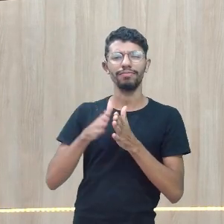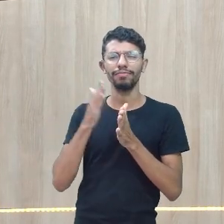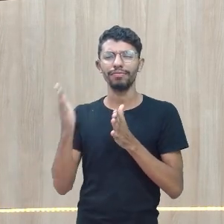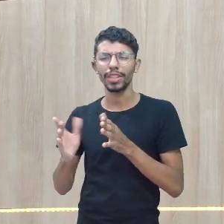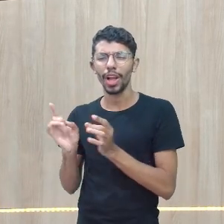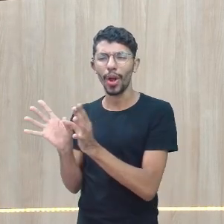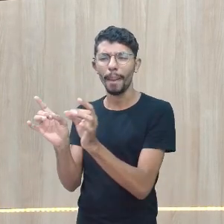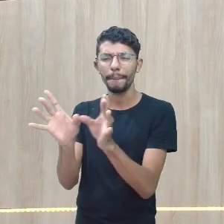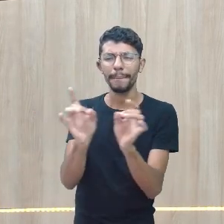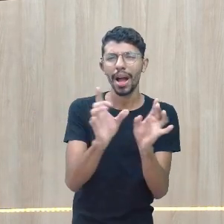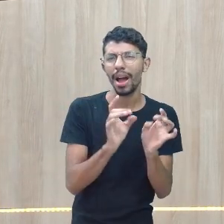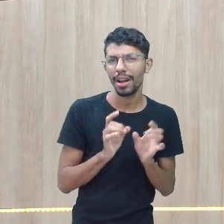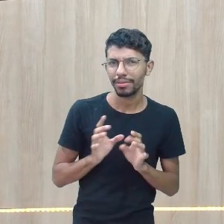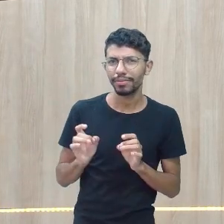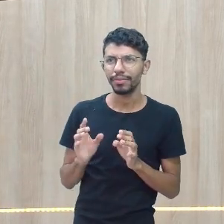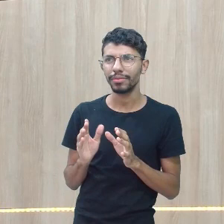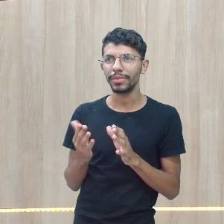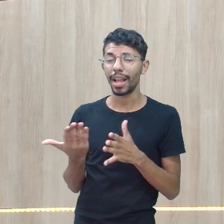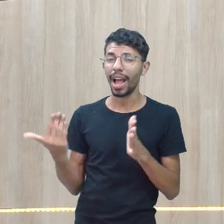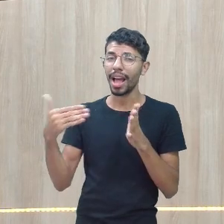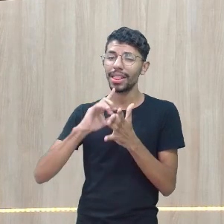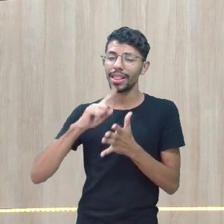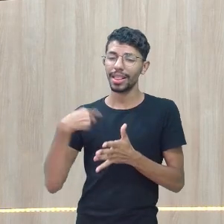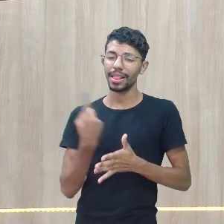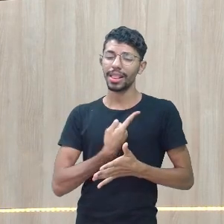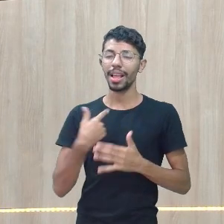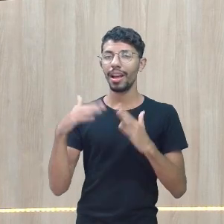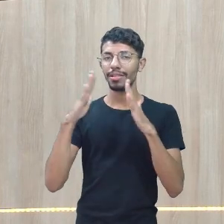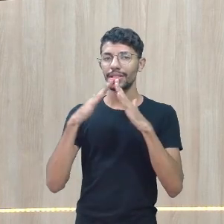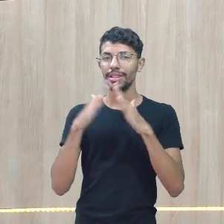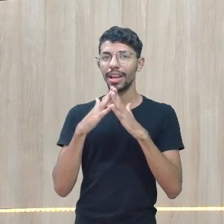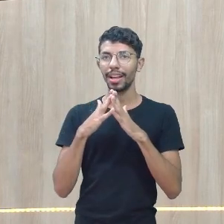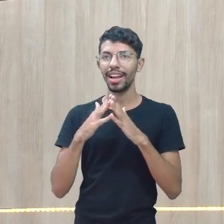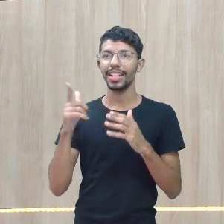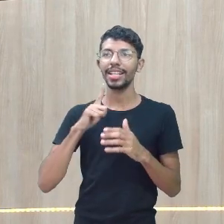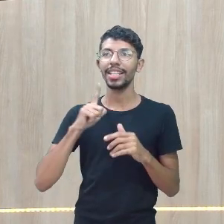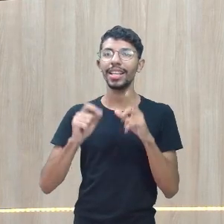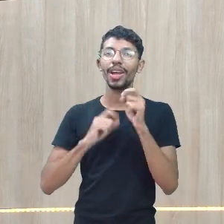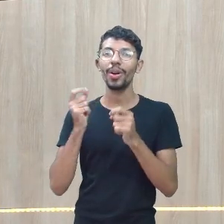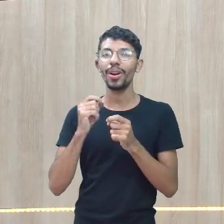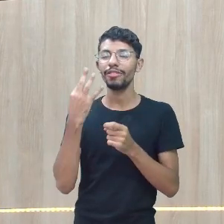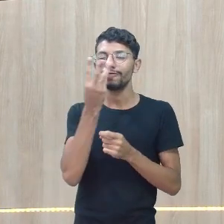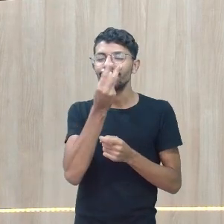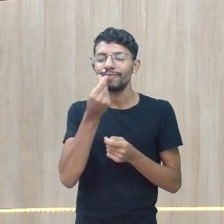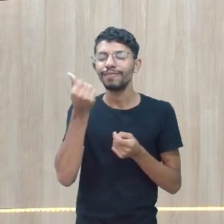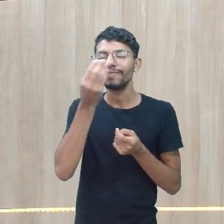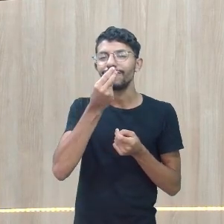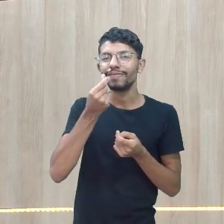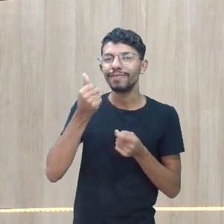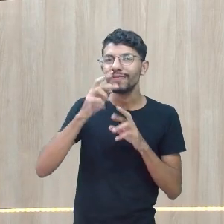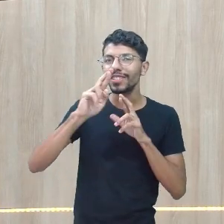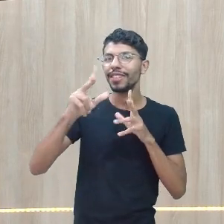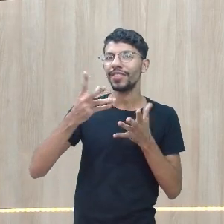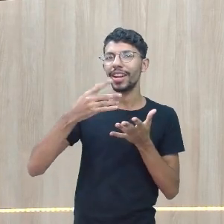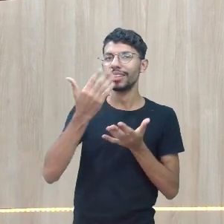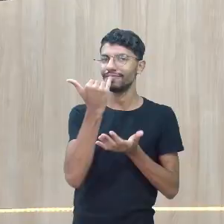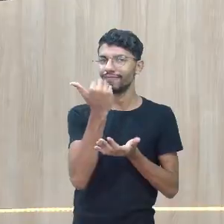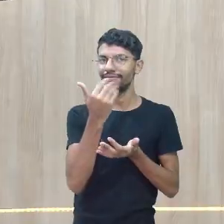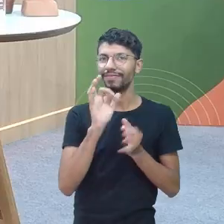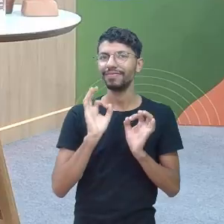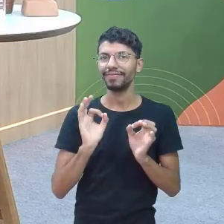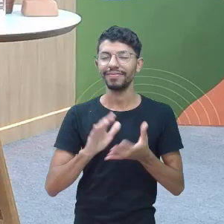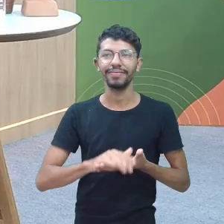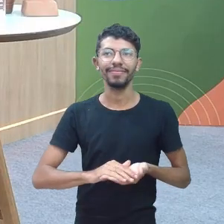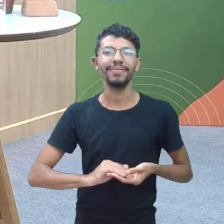supermercados, e até chegar à nossa casa e dar um sabor completamente diferente aos alimentos. Não é isso, gente? E